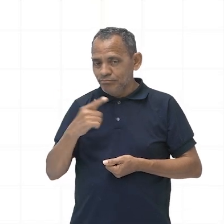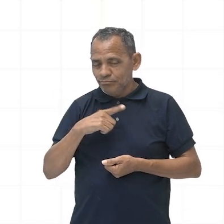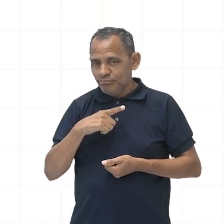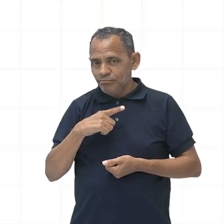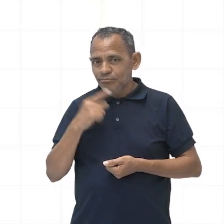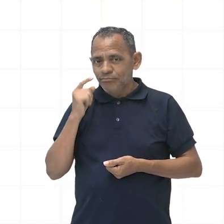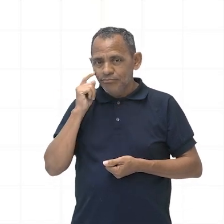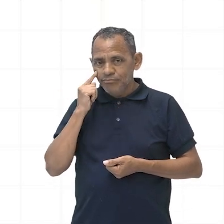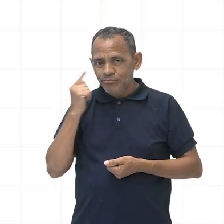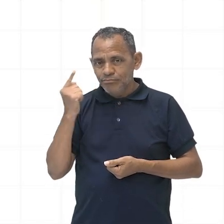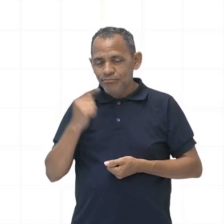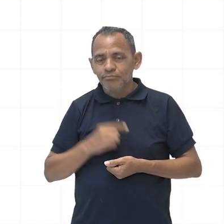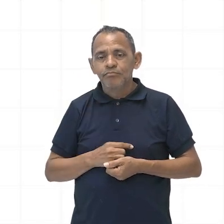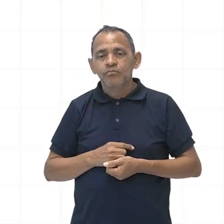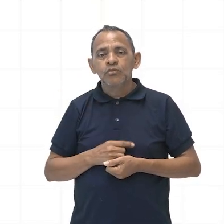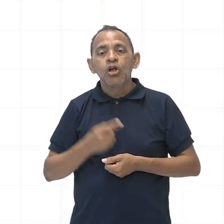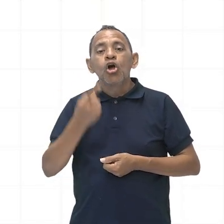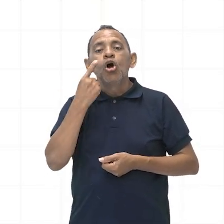Gente, quem é